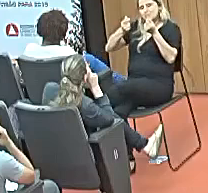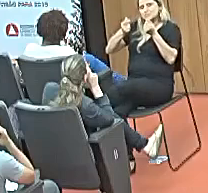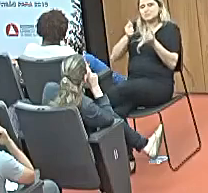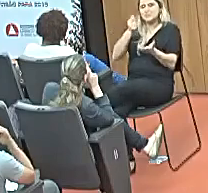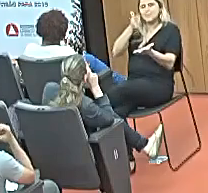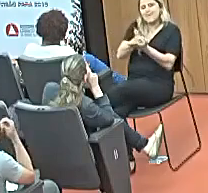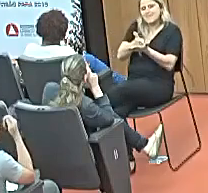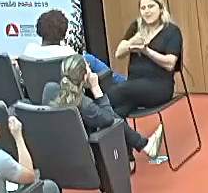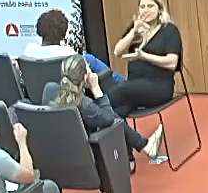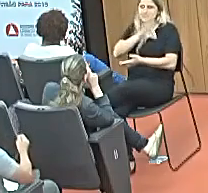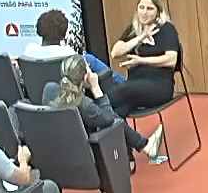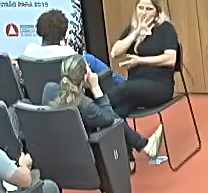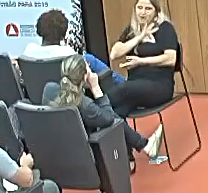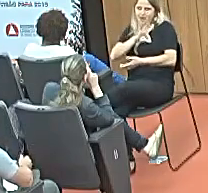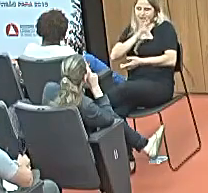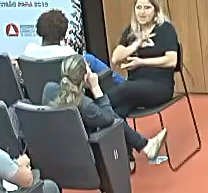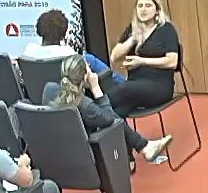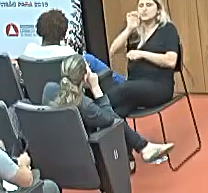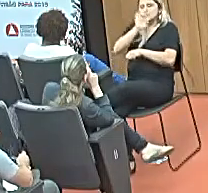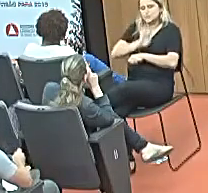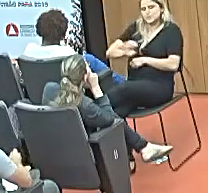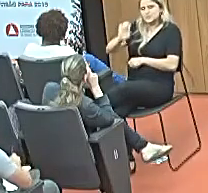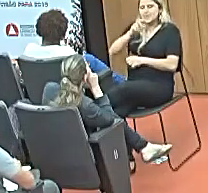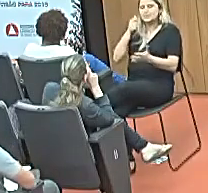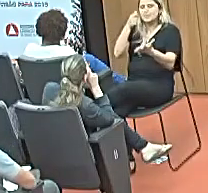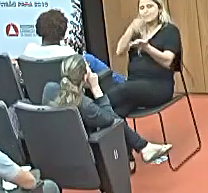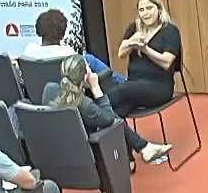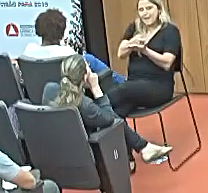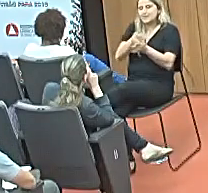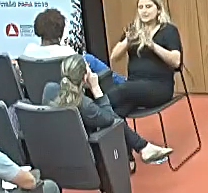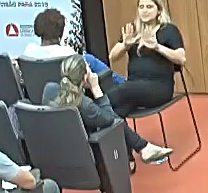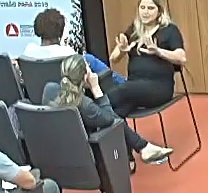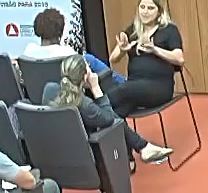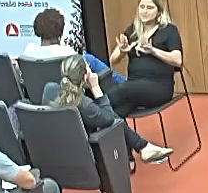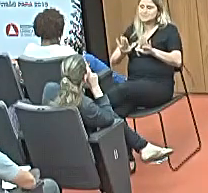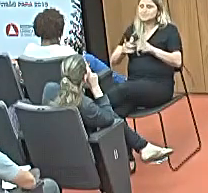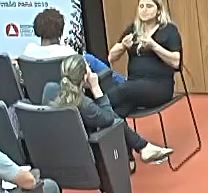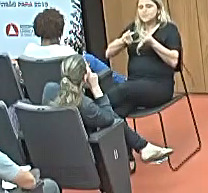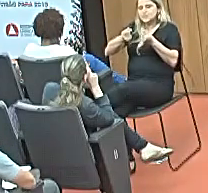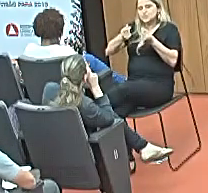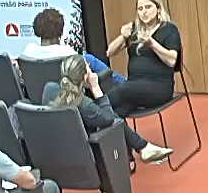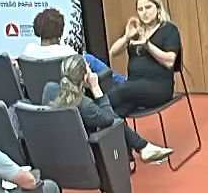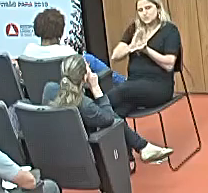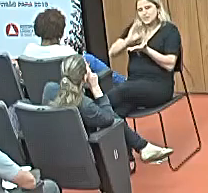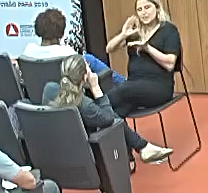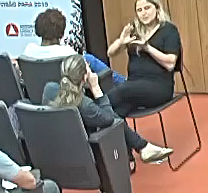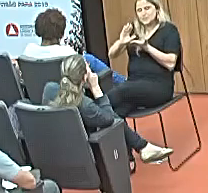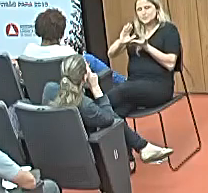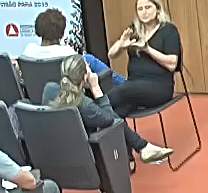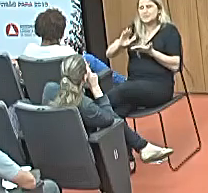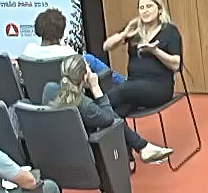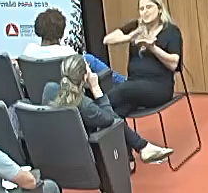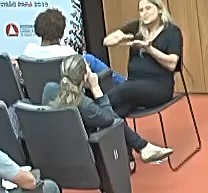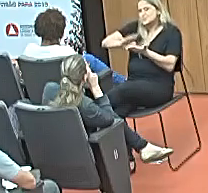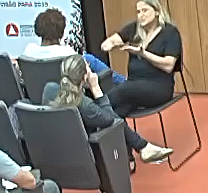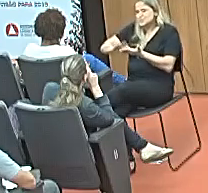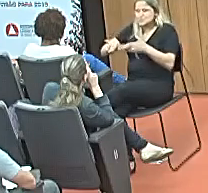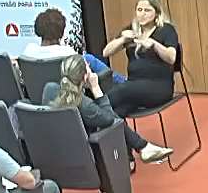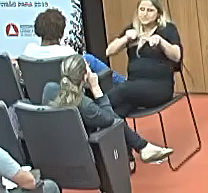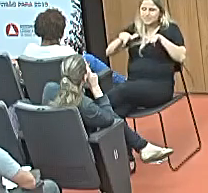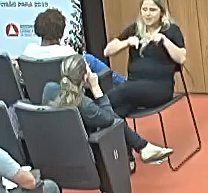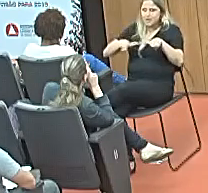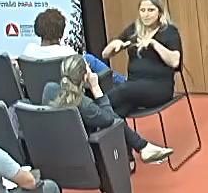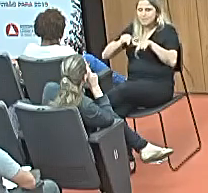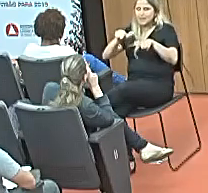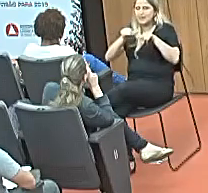pagamento de folha o estado arca com esse recurso mas os recursos para custeio da instituição de suas ações de seus trabalhos